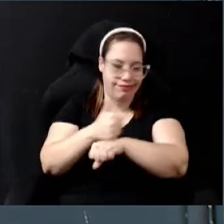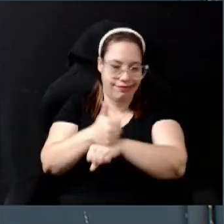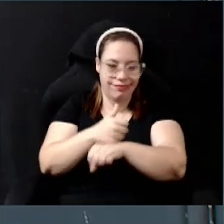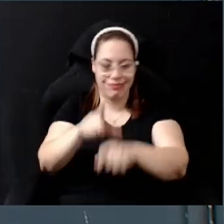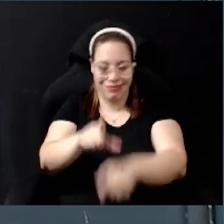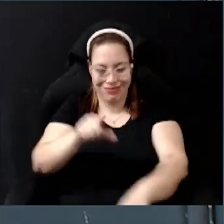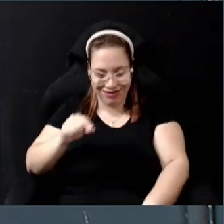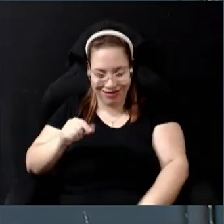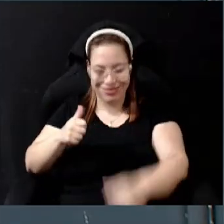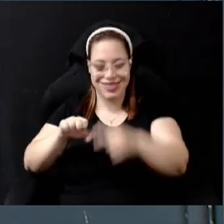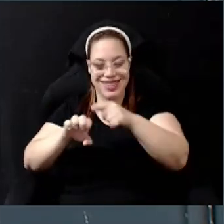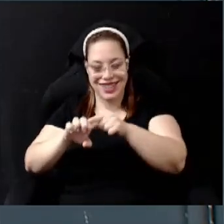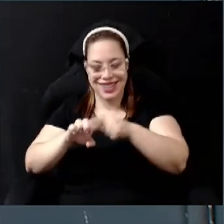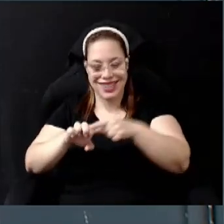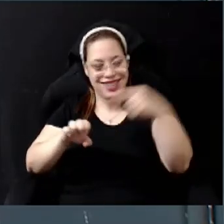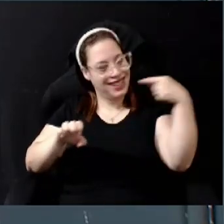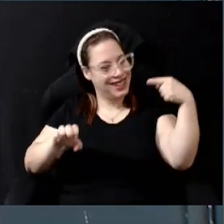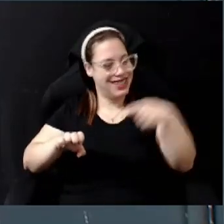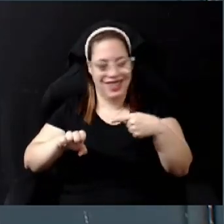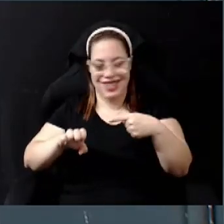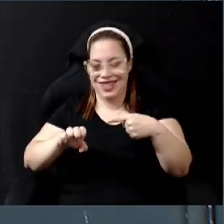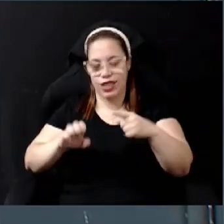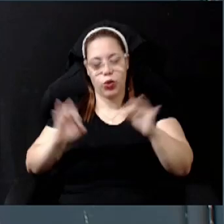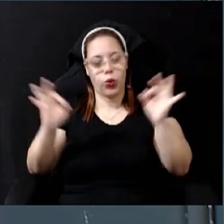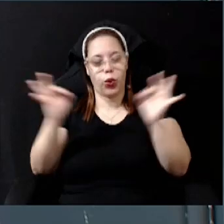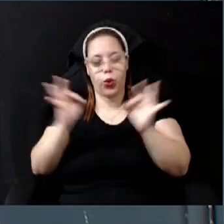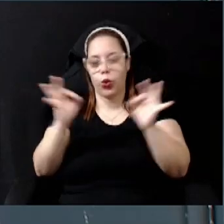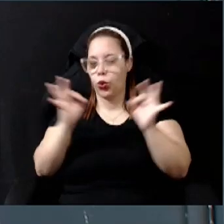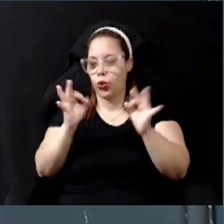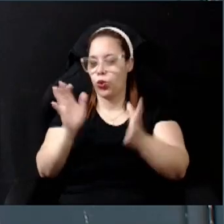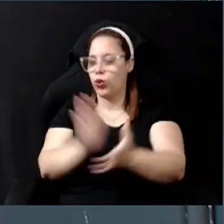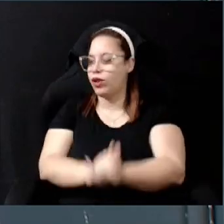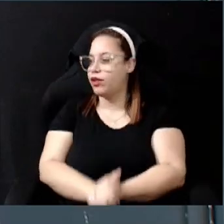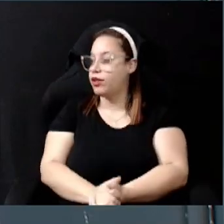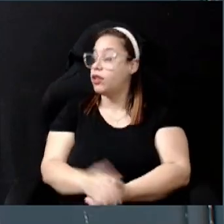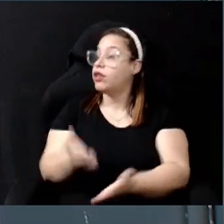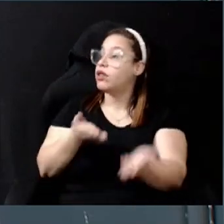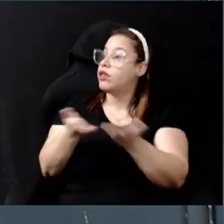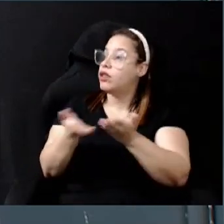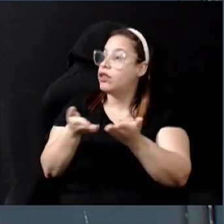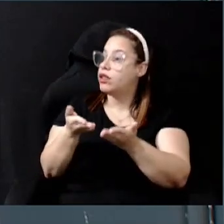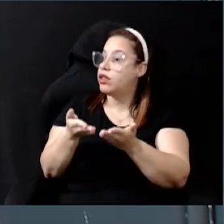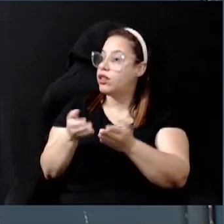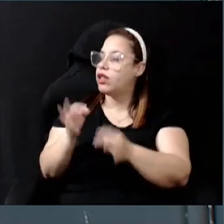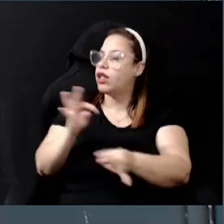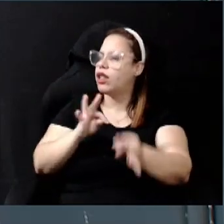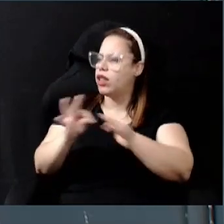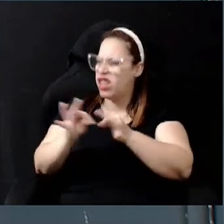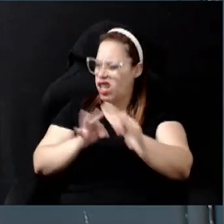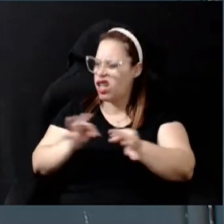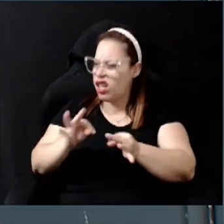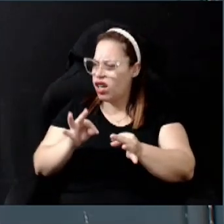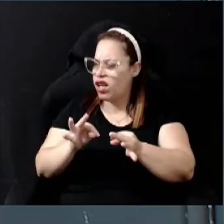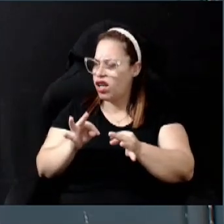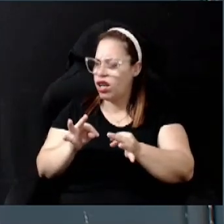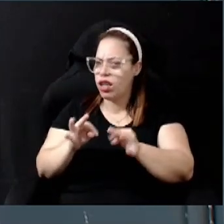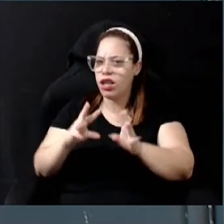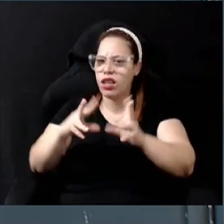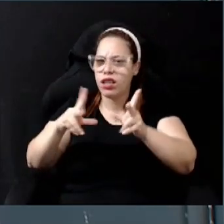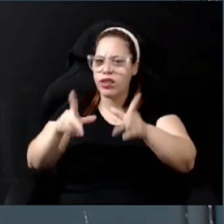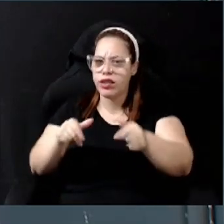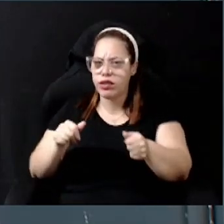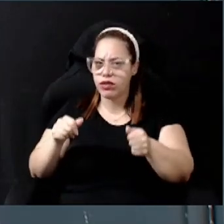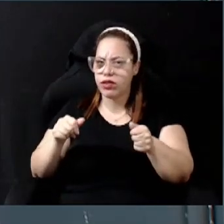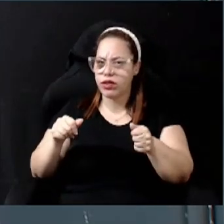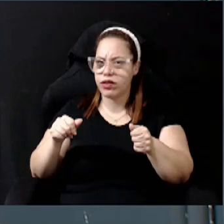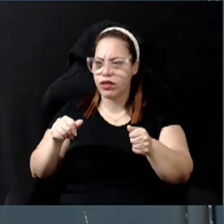empreender é extraordinário. E nesse meio tempo, a gente está falando da parte técnica e toda a técnica que